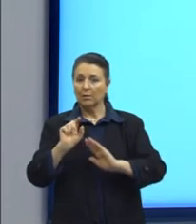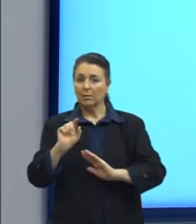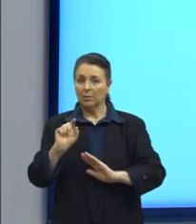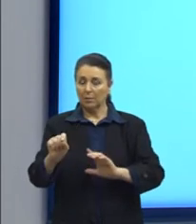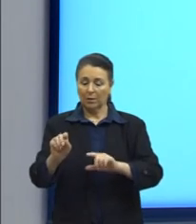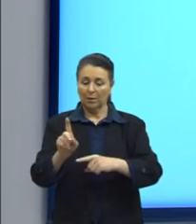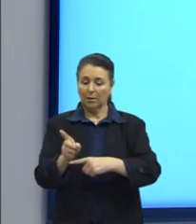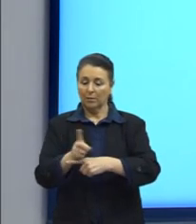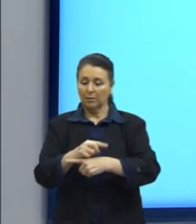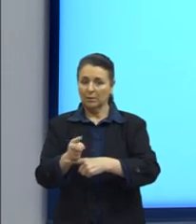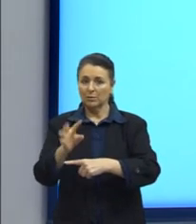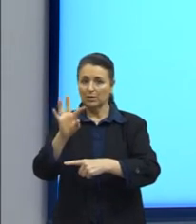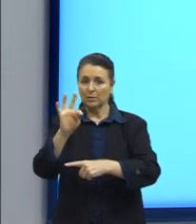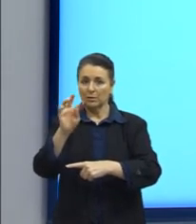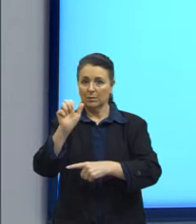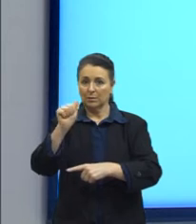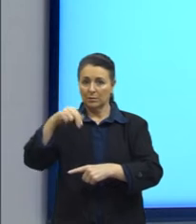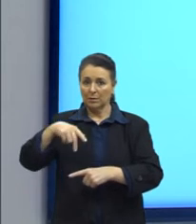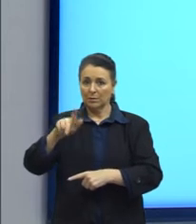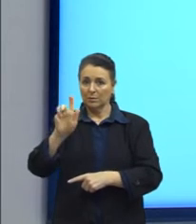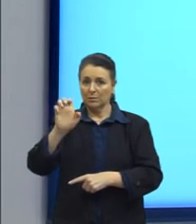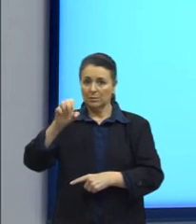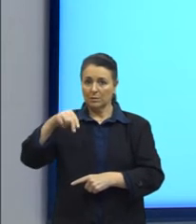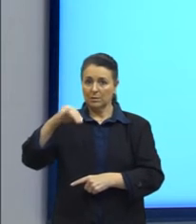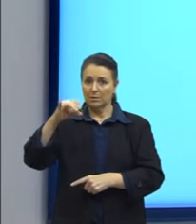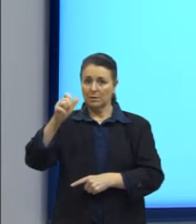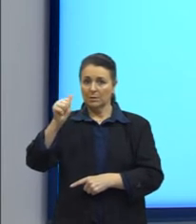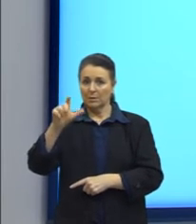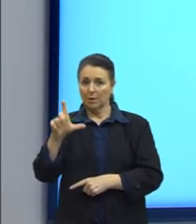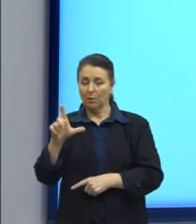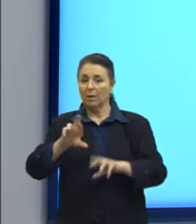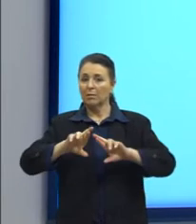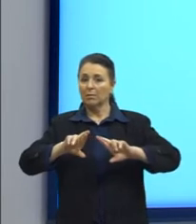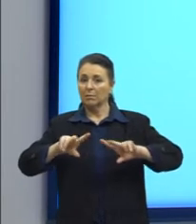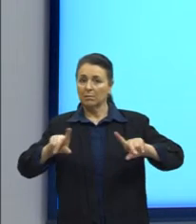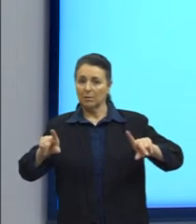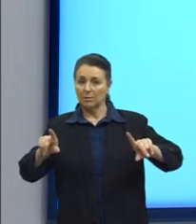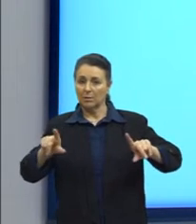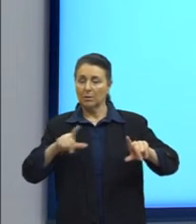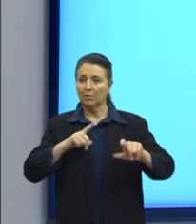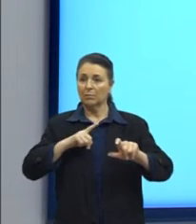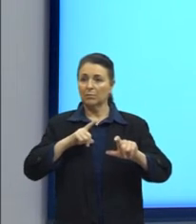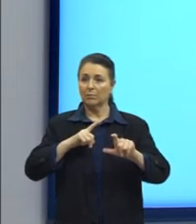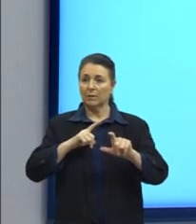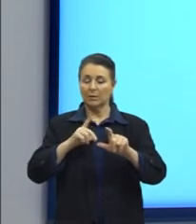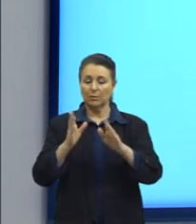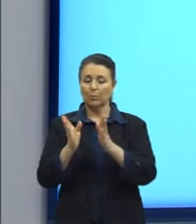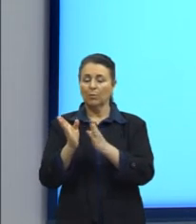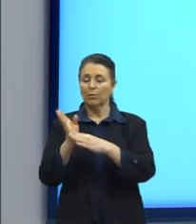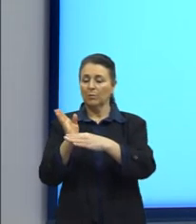velocidade tangencial ela é diferente da velocidade angular porque por exemplo quando eu faço esse movimento aqui com a minha mão